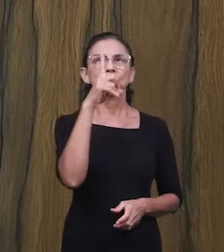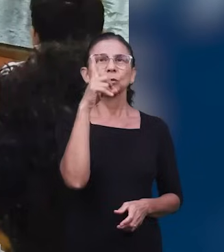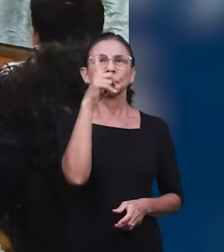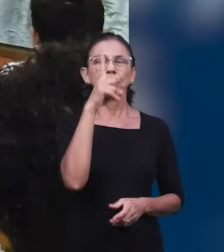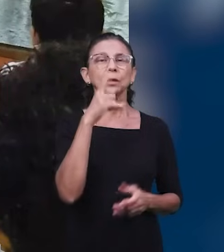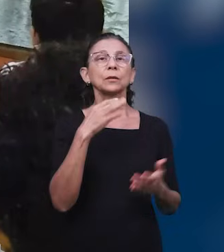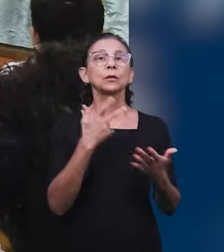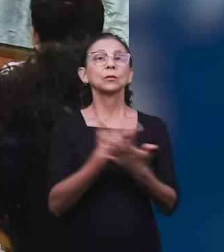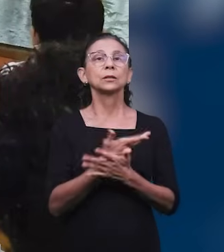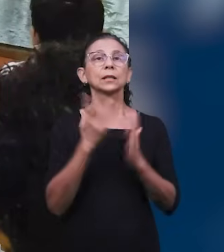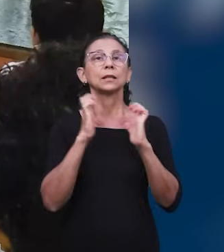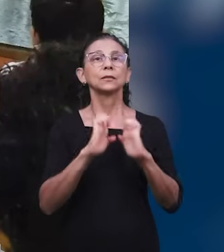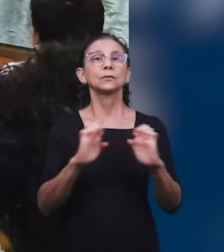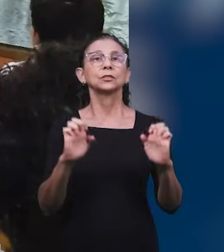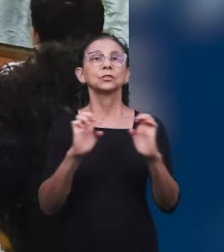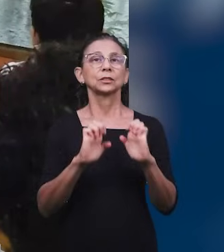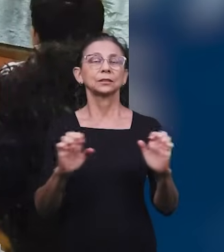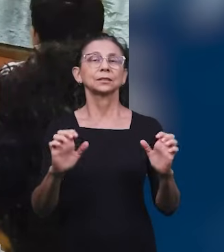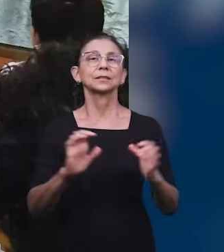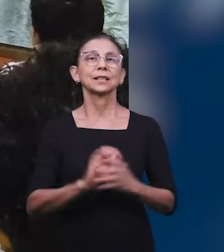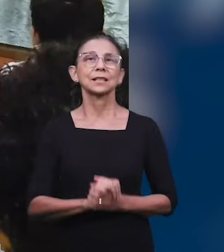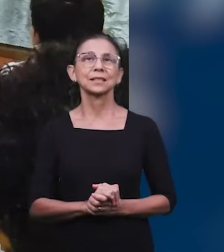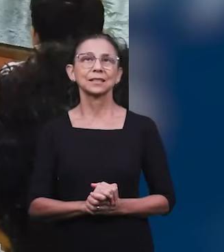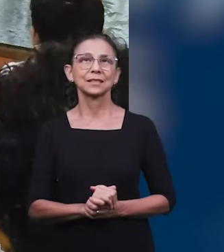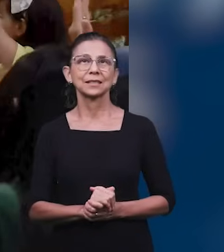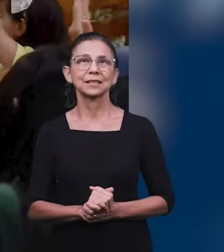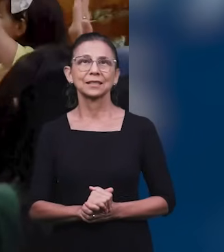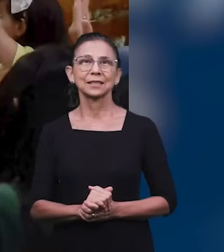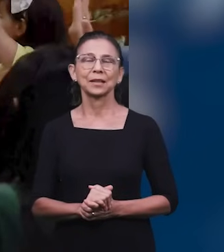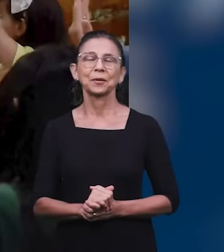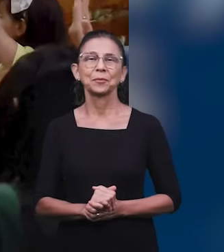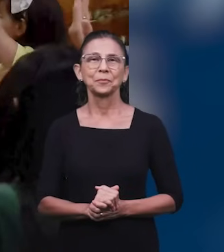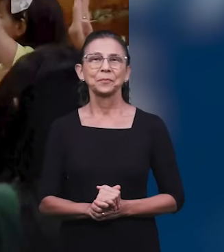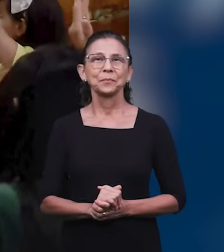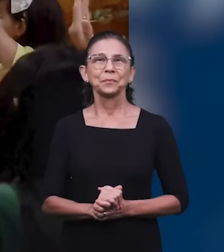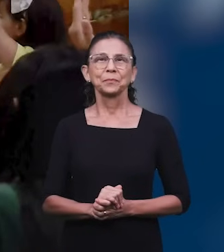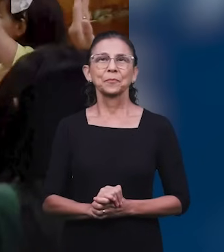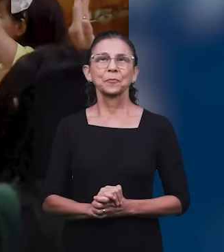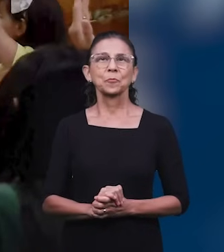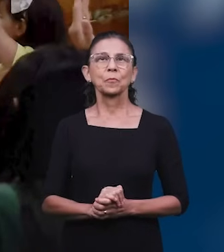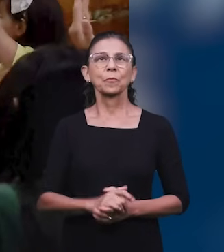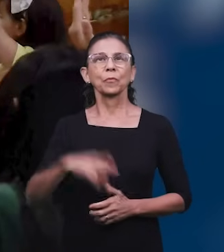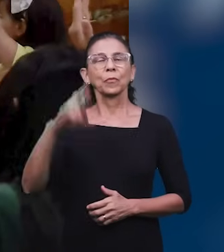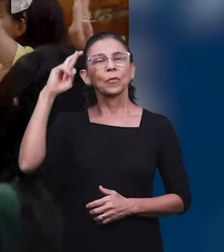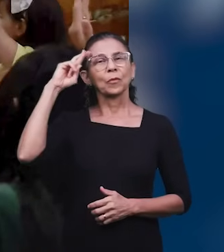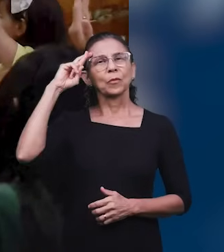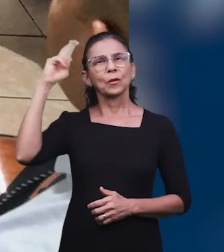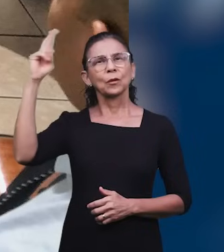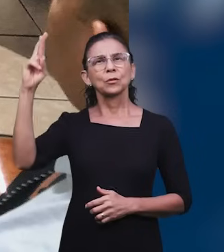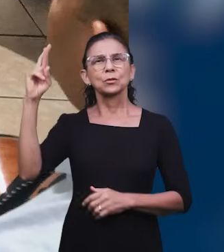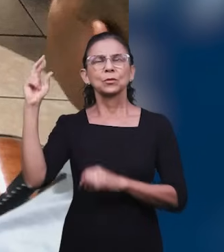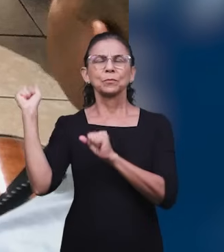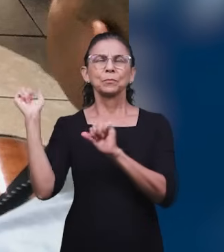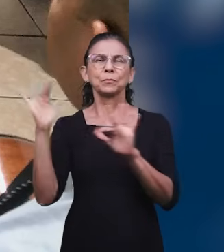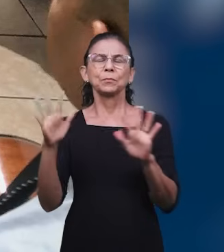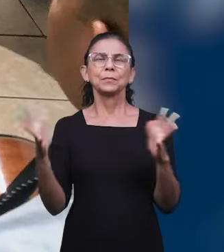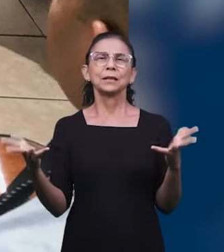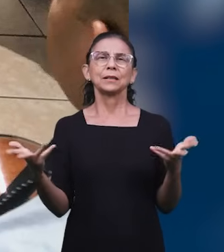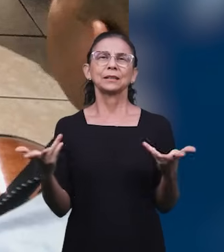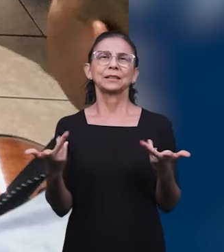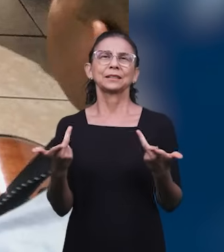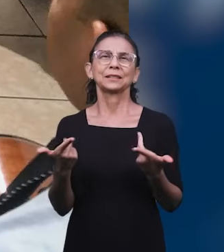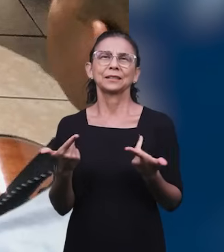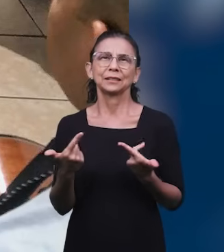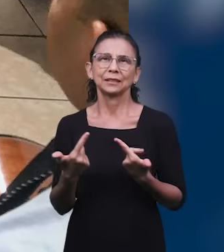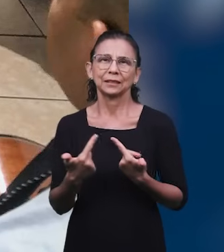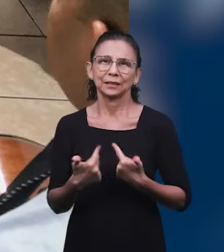realizada a evangelização de classes na igreja Jardim Califórnia, em Cuiabá, Mato Grosso. O Senhor concedeu uma bênção maravilhosa, falando